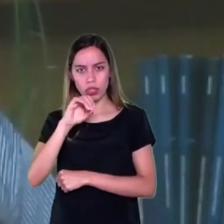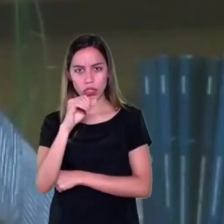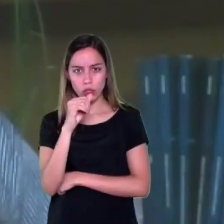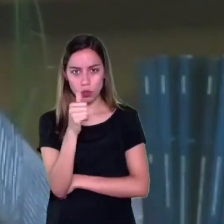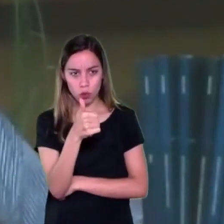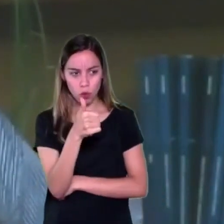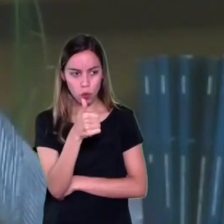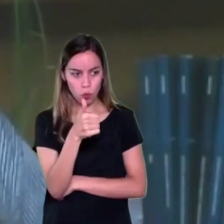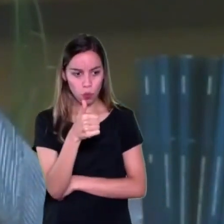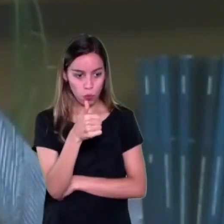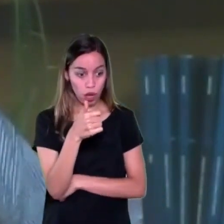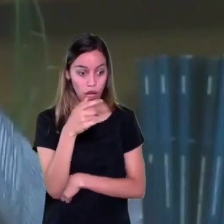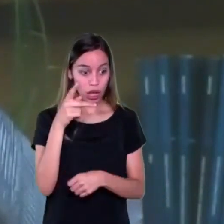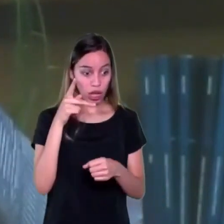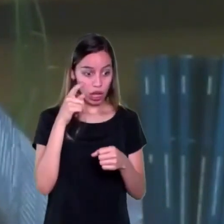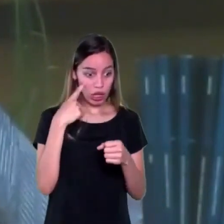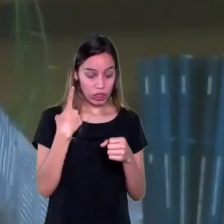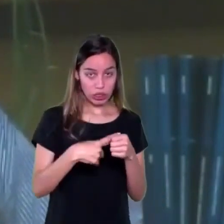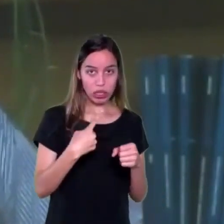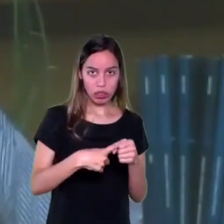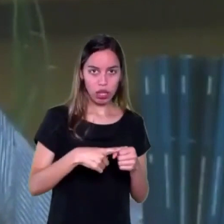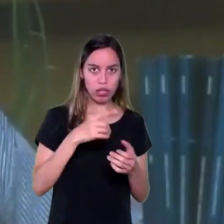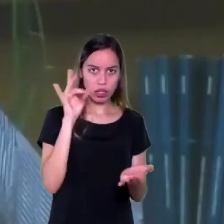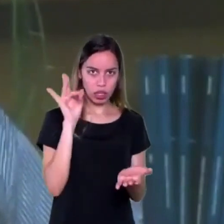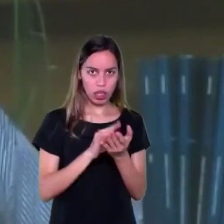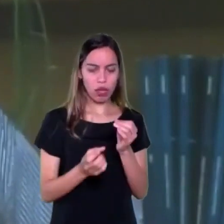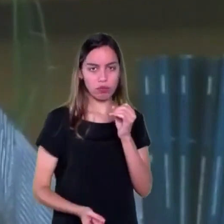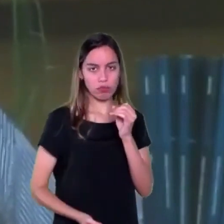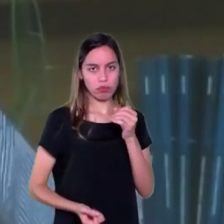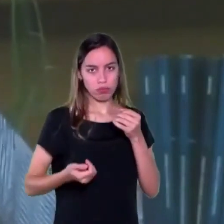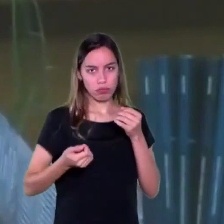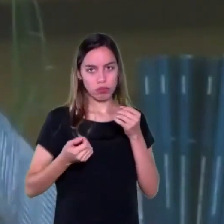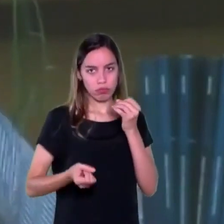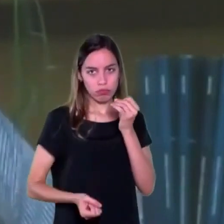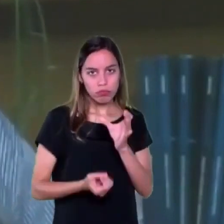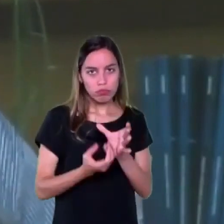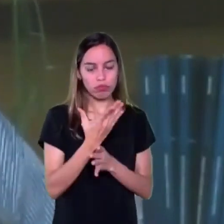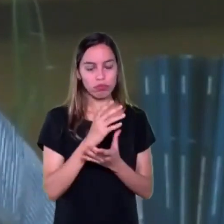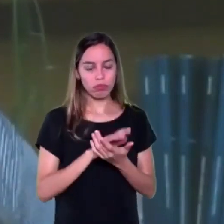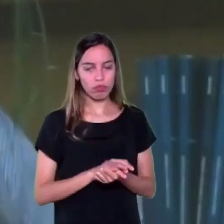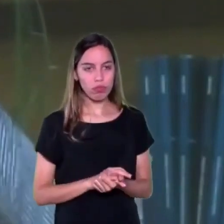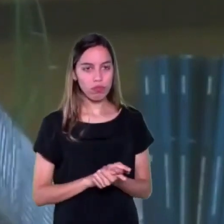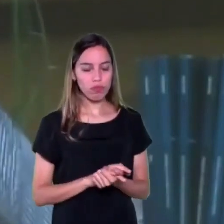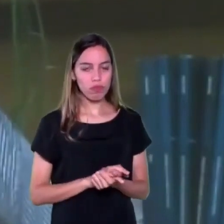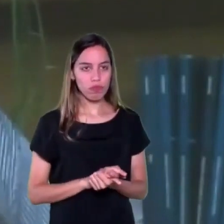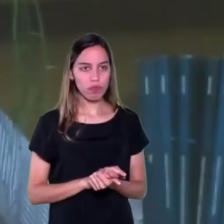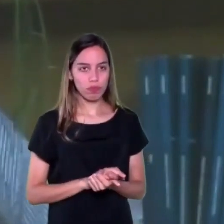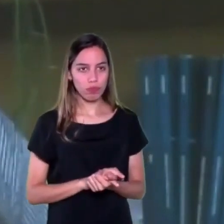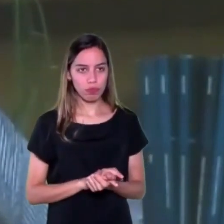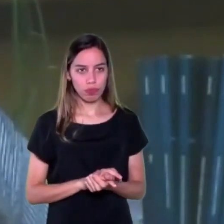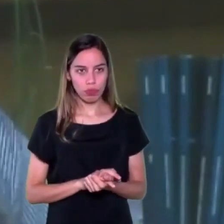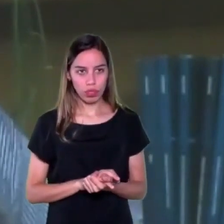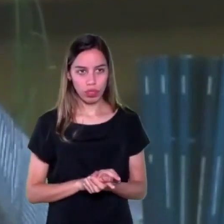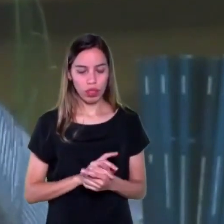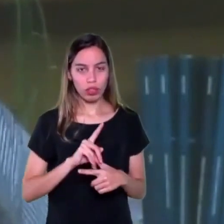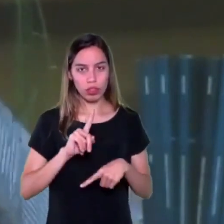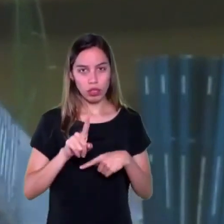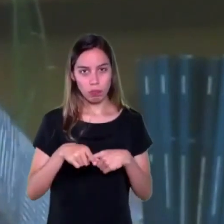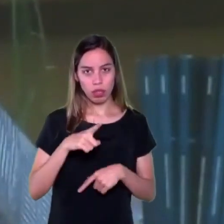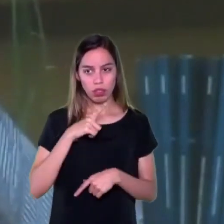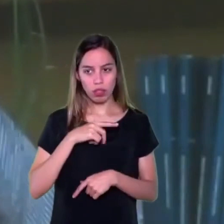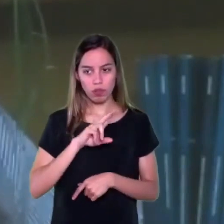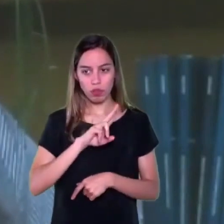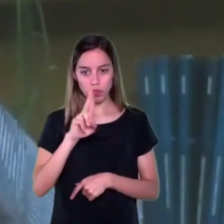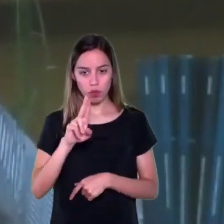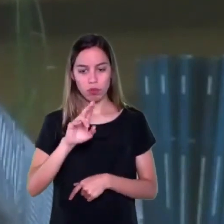Santana do Rio São João Acima foi elevado à categoria de vila e depois de município. E recebeu o nome de